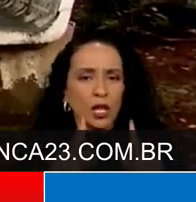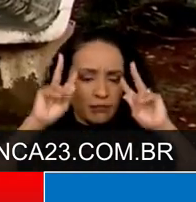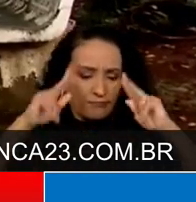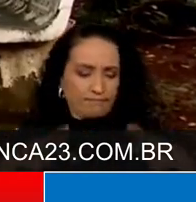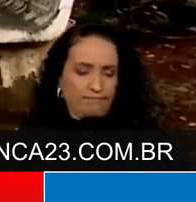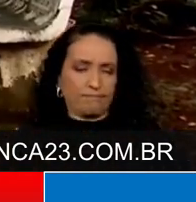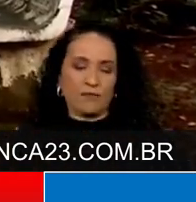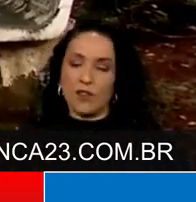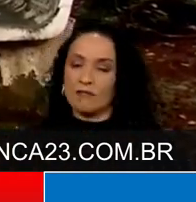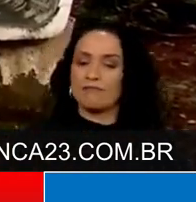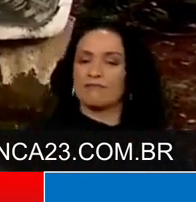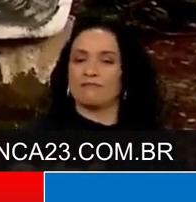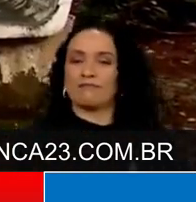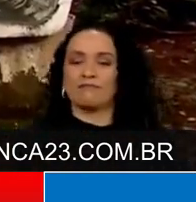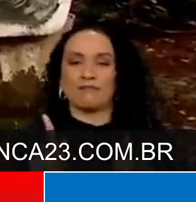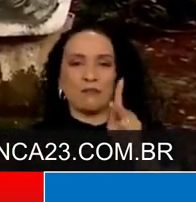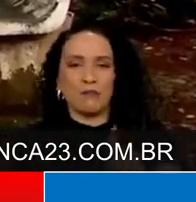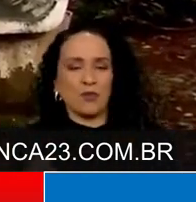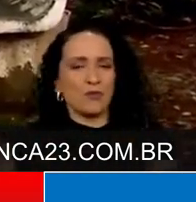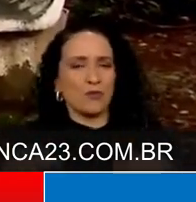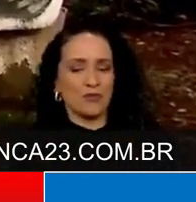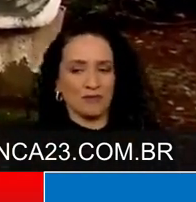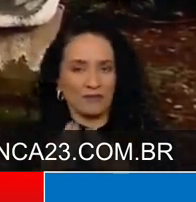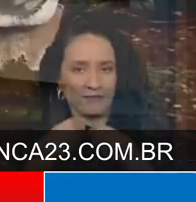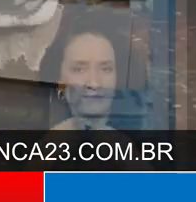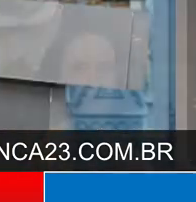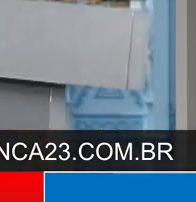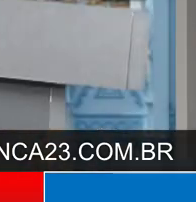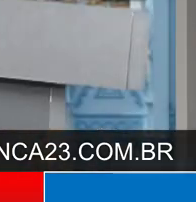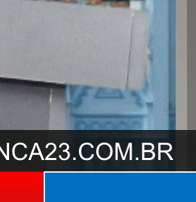só o espaço público oferece.